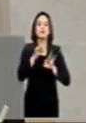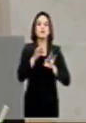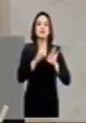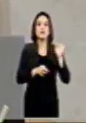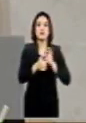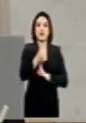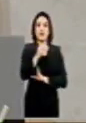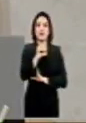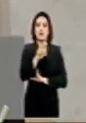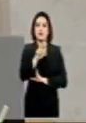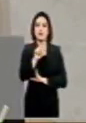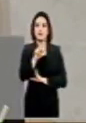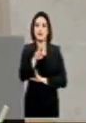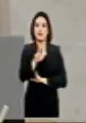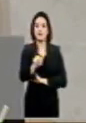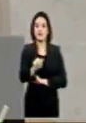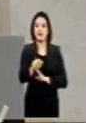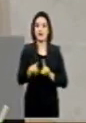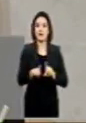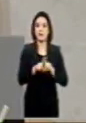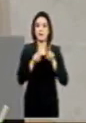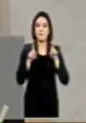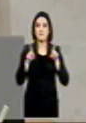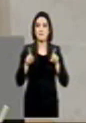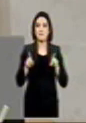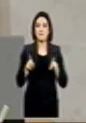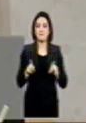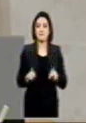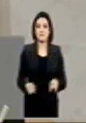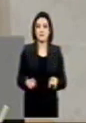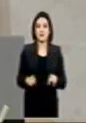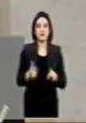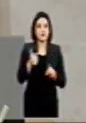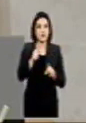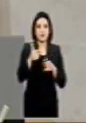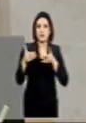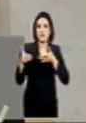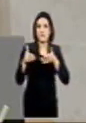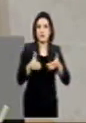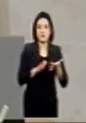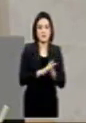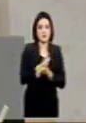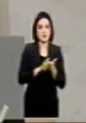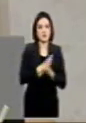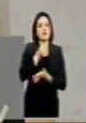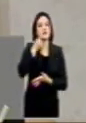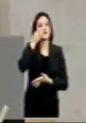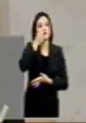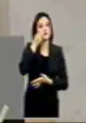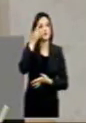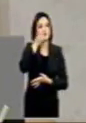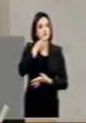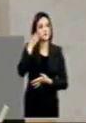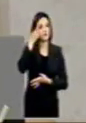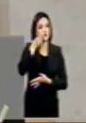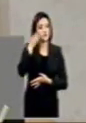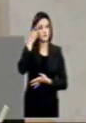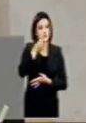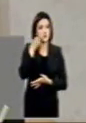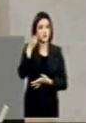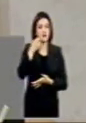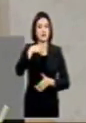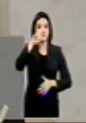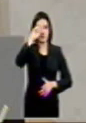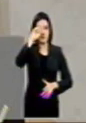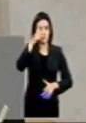sem presumir a participação de qualquer parlamentar na determinação de atos que